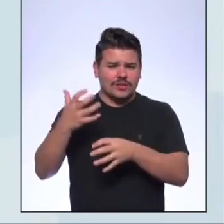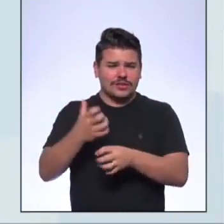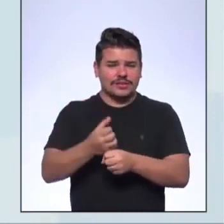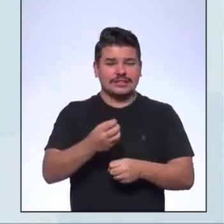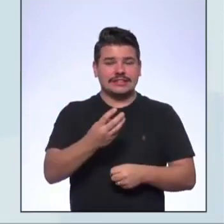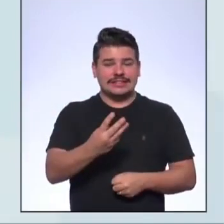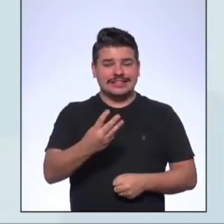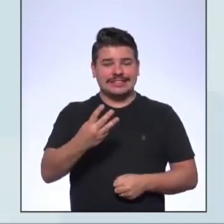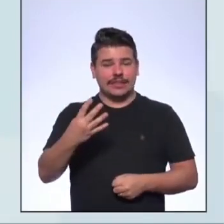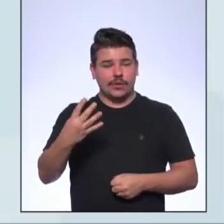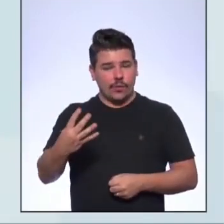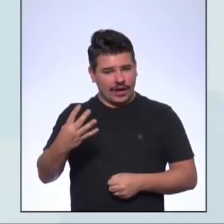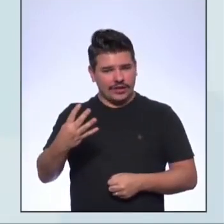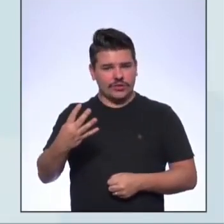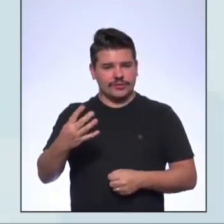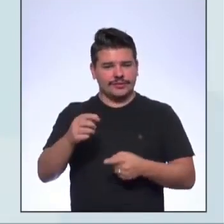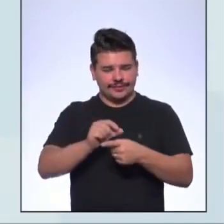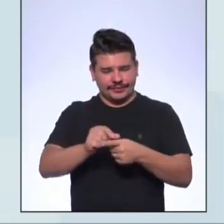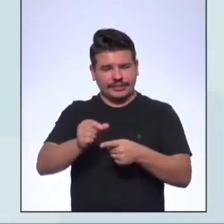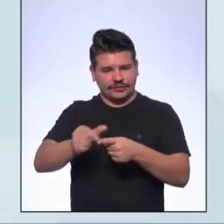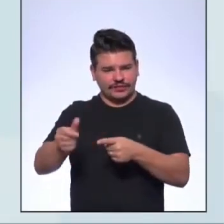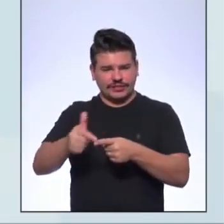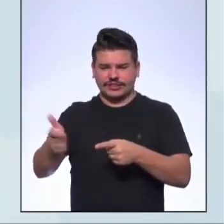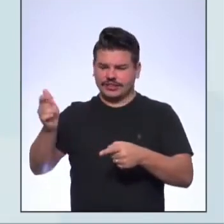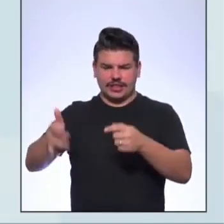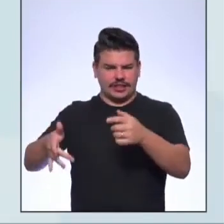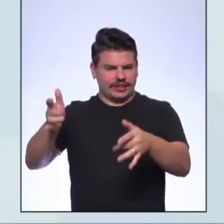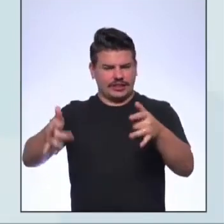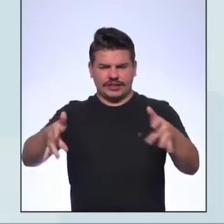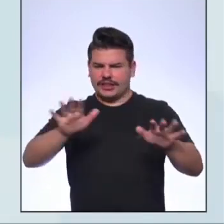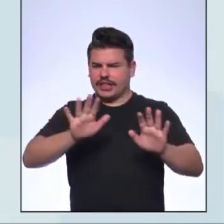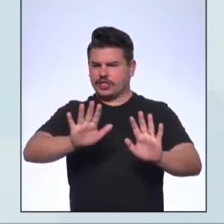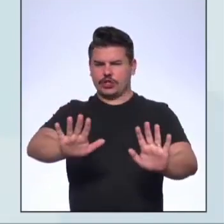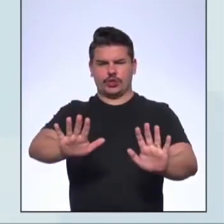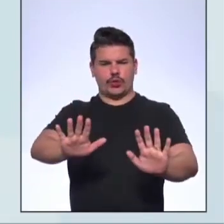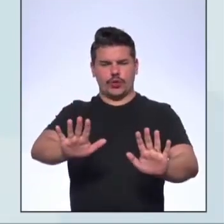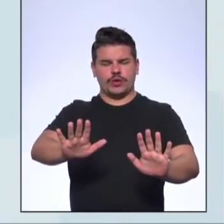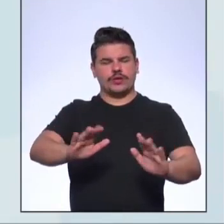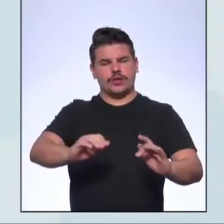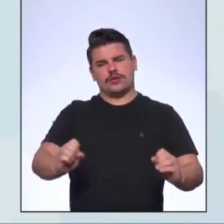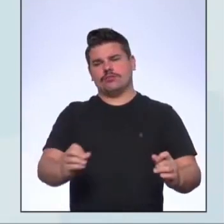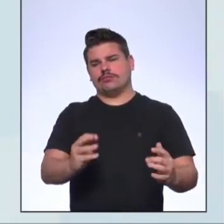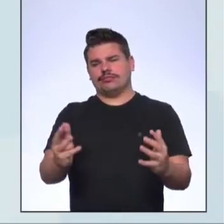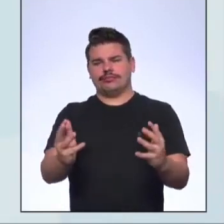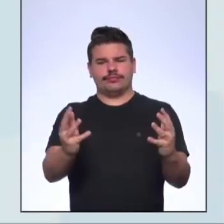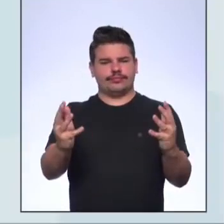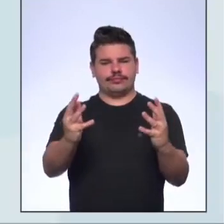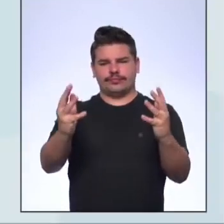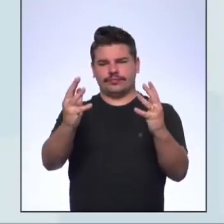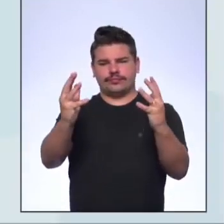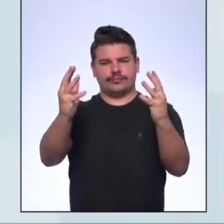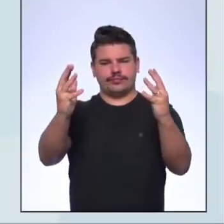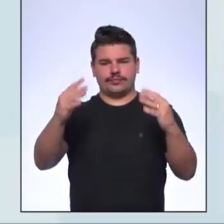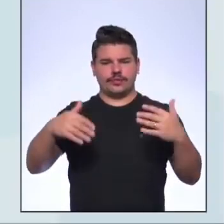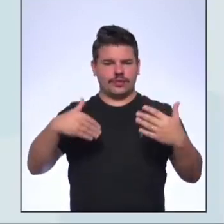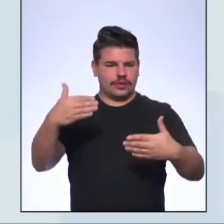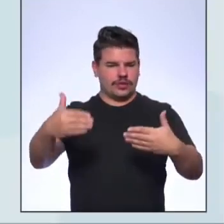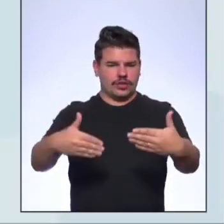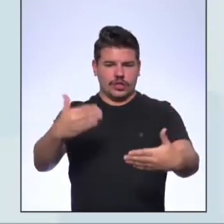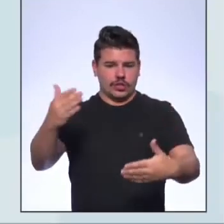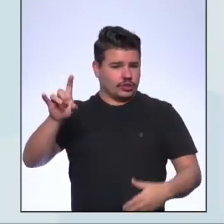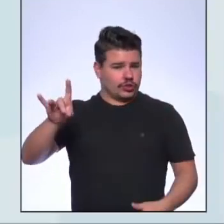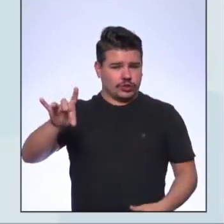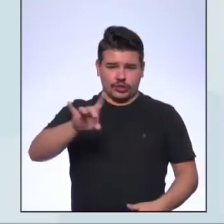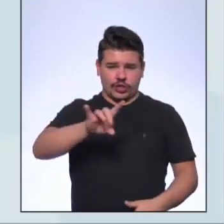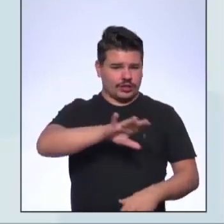ervilhas, e ele deixou essas ervilhas se reproduzirem aí por um longo período, tranquilonas aí por autofecundação, tá?